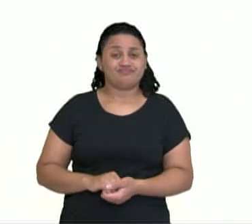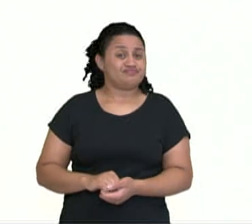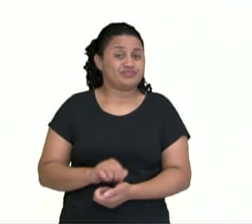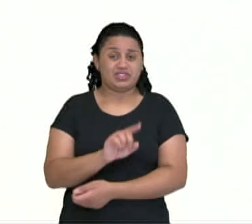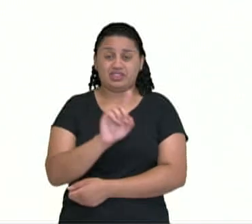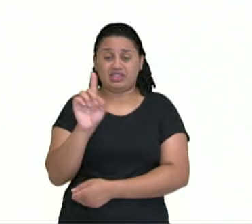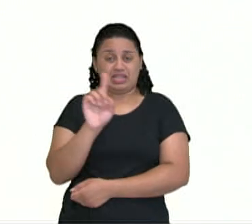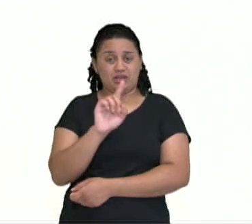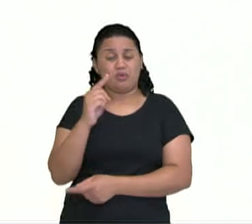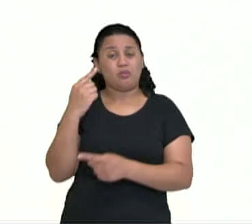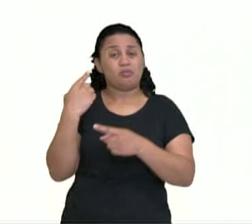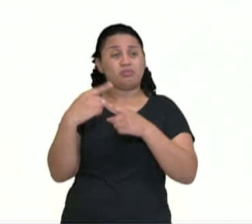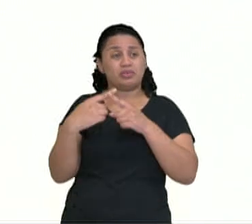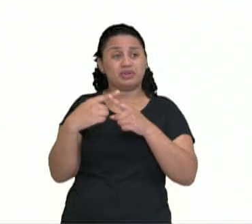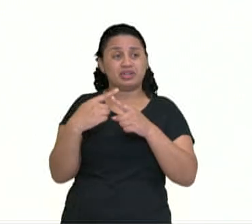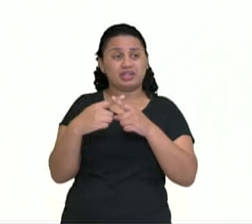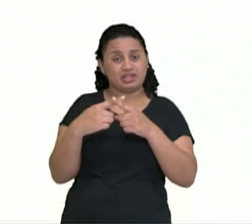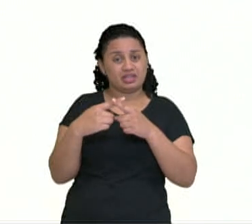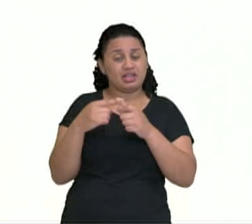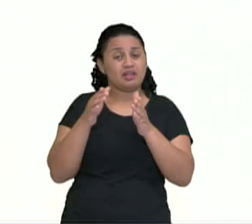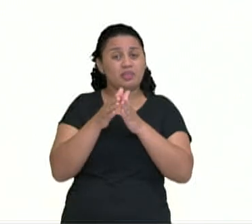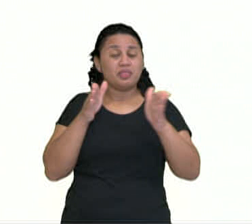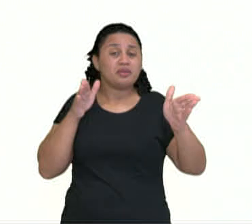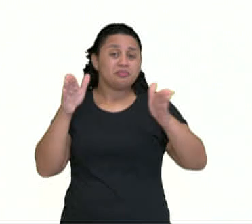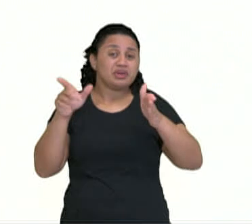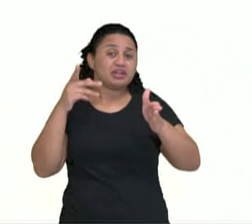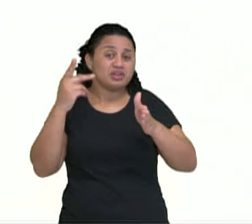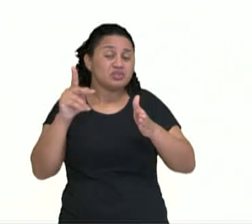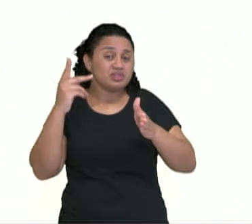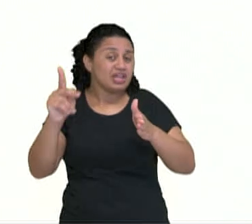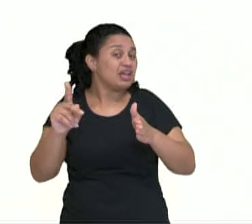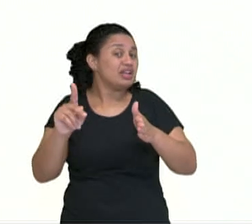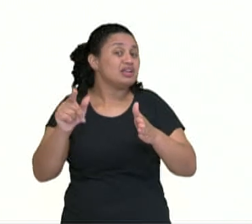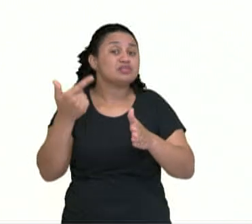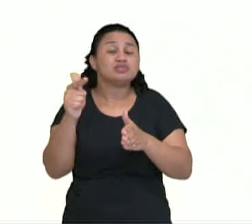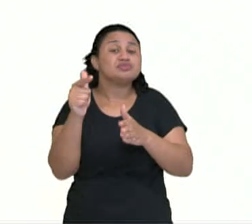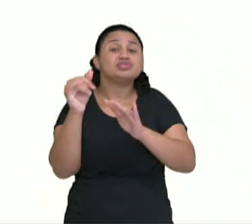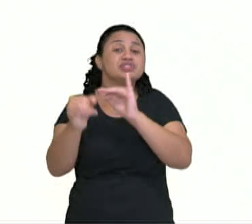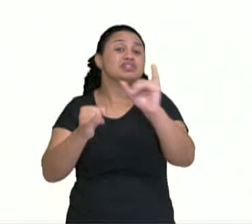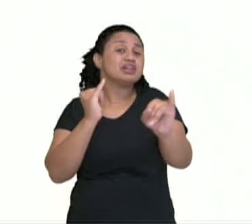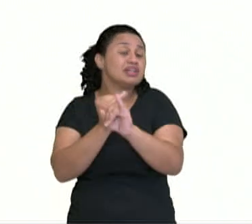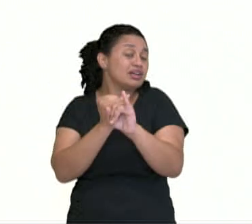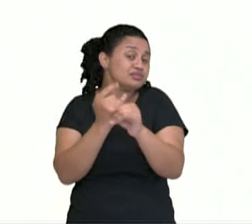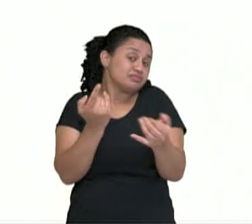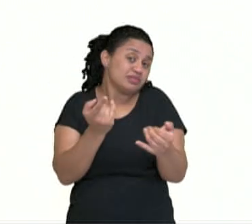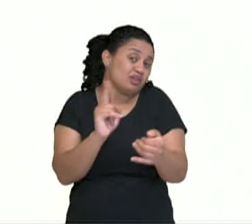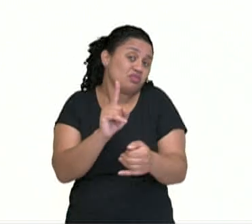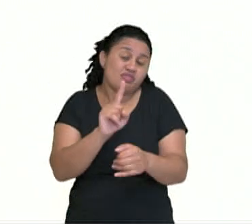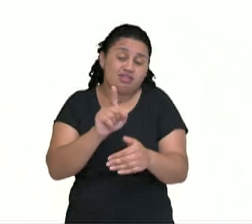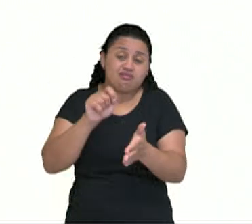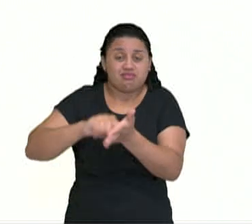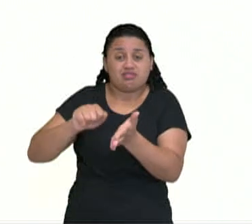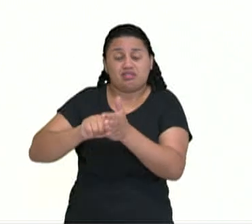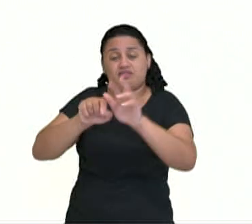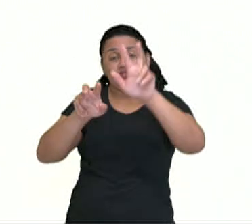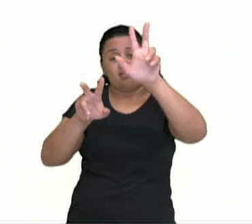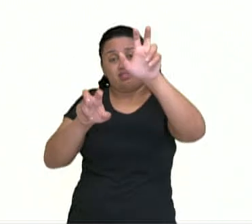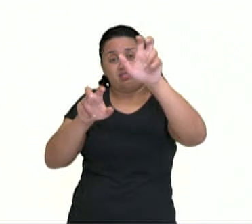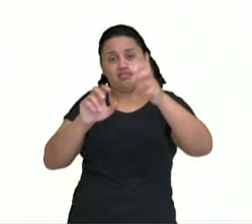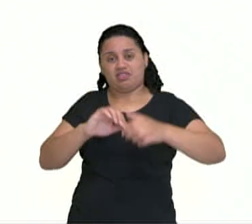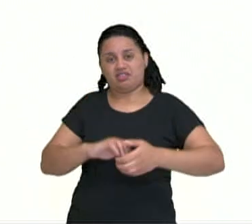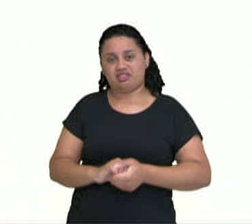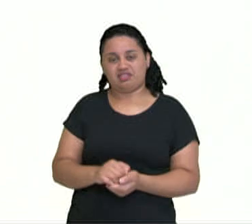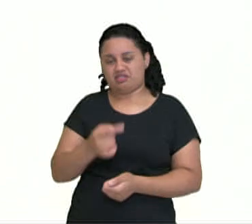por quê? Na época do Abraham Lincoln não existia internet. Então não é possível que ele tenha escrito que nós não